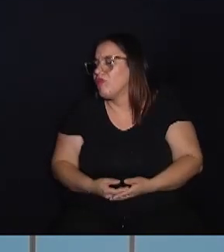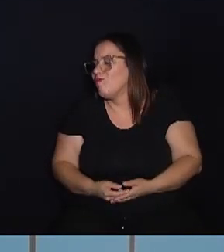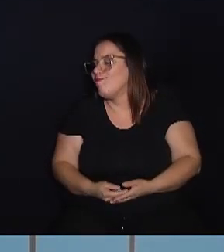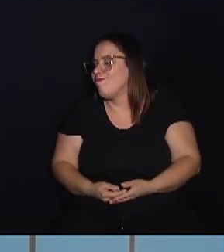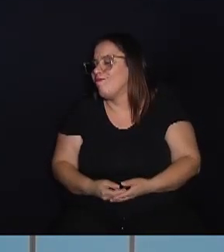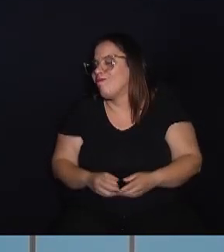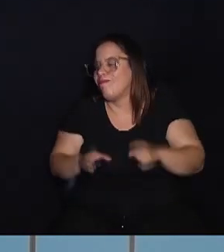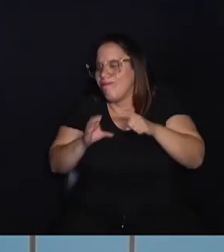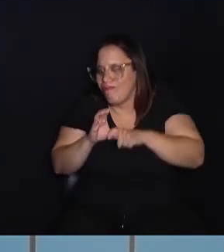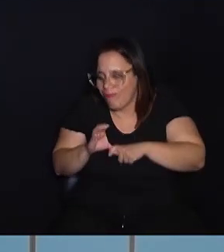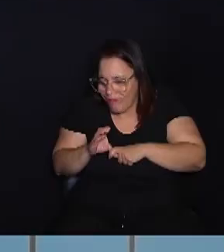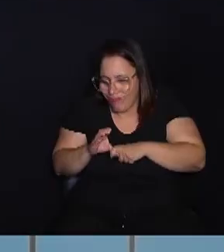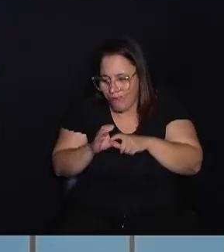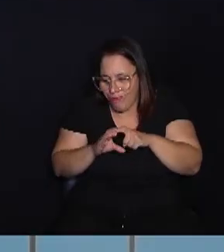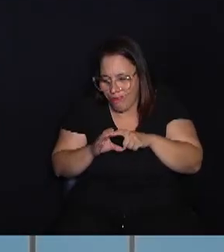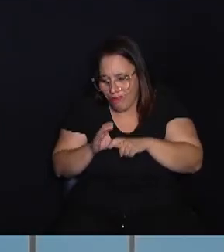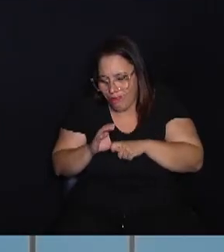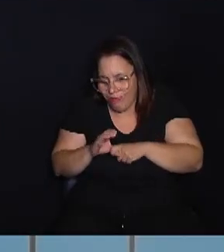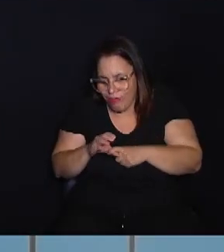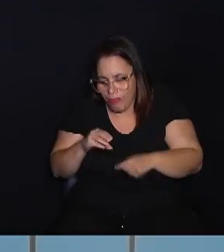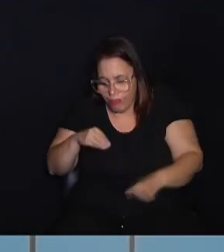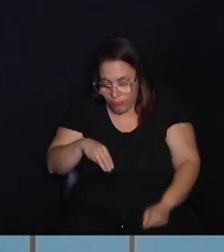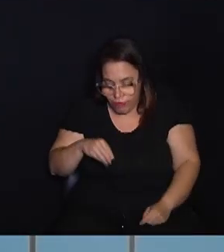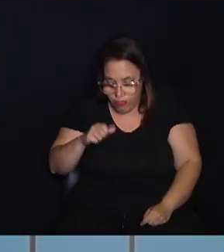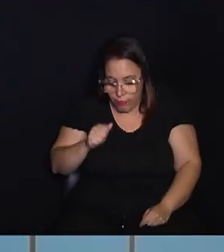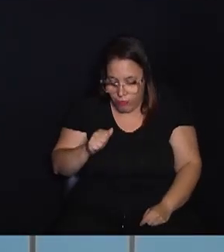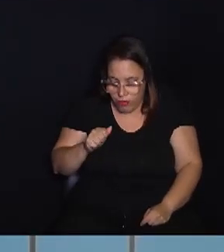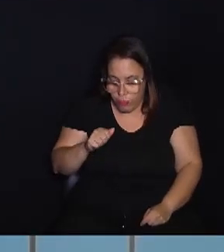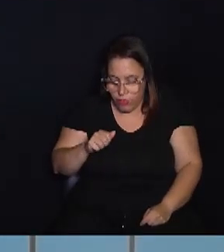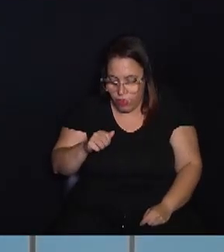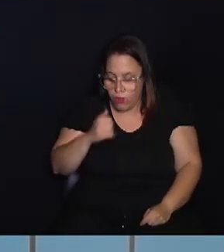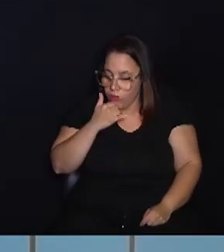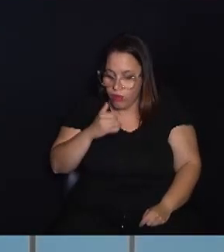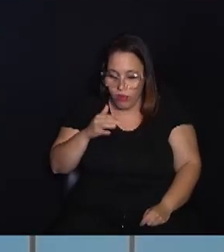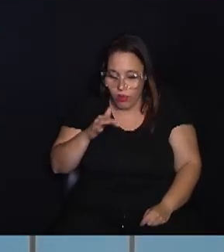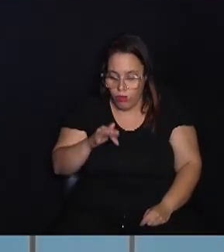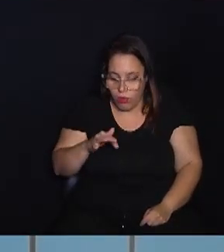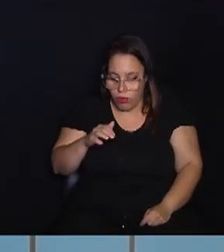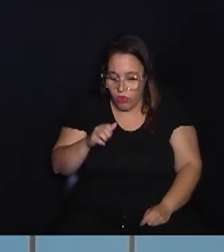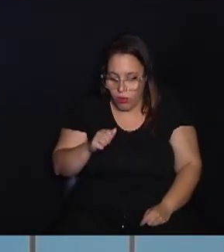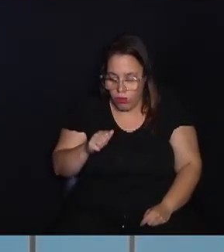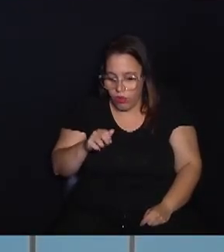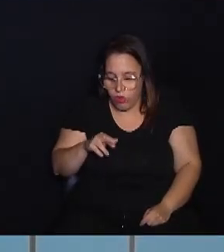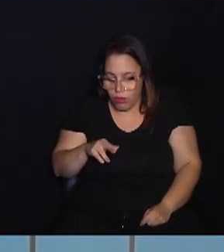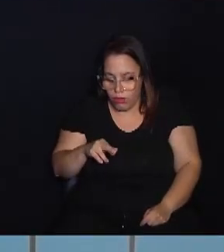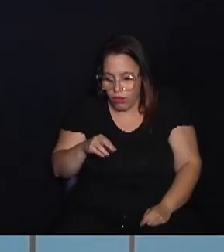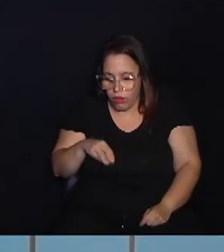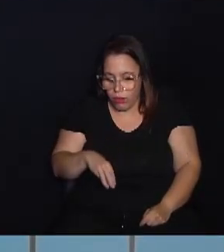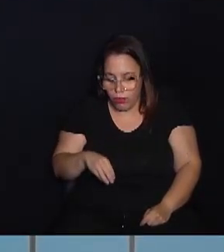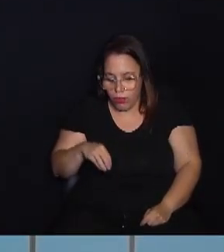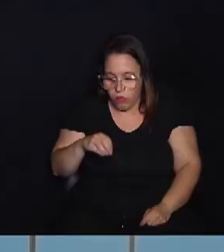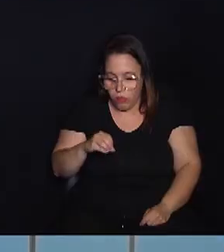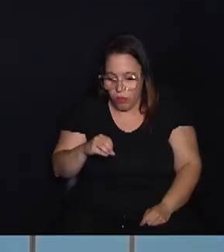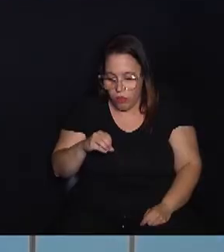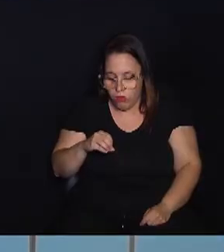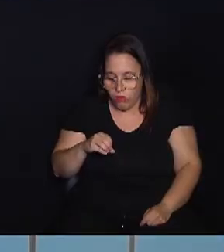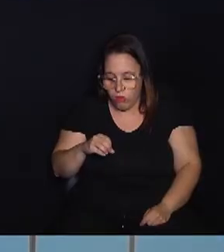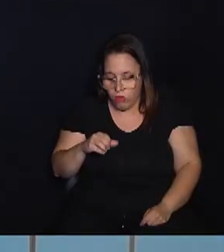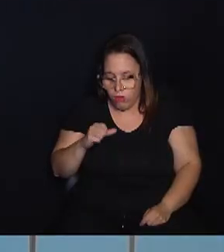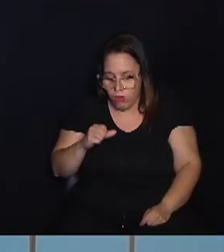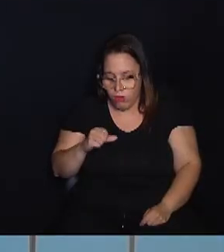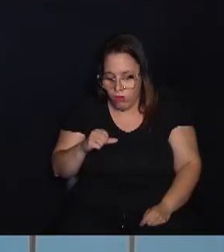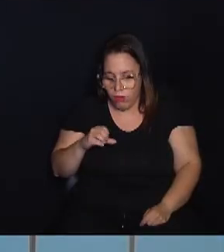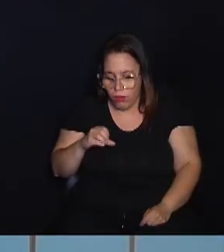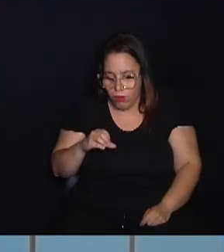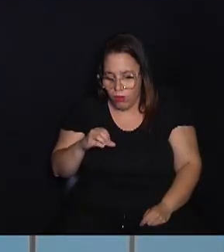dependência. A dependência a farmaco vem aumentando muito no Brasil. E, ao mesmo tempo, nós temos uma indústria que está hoje